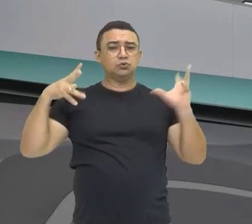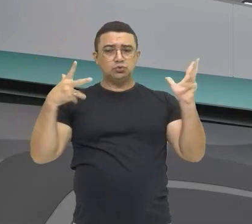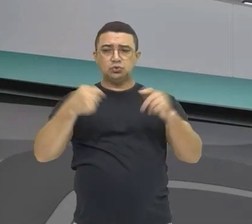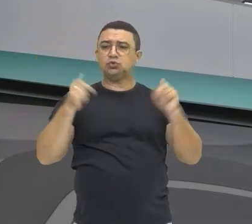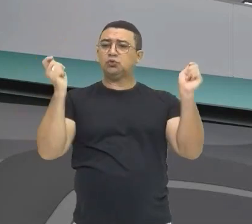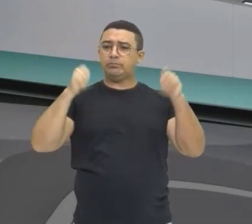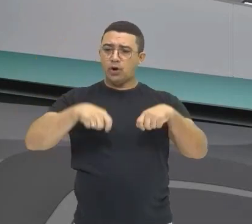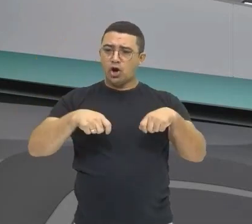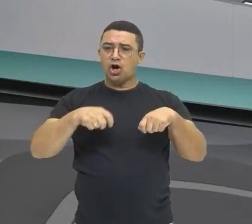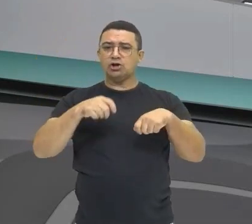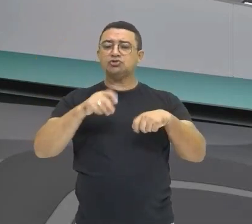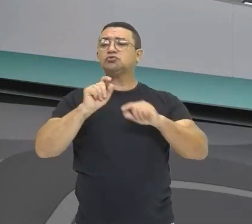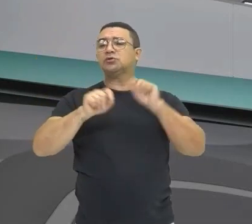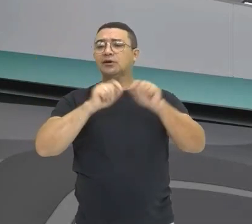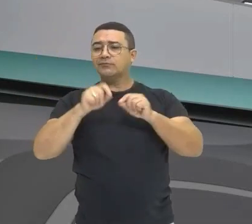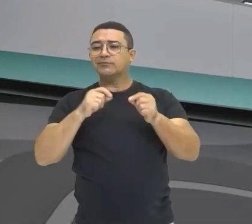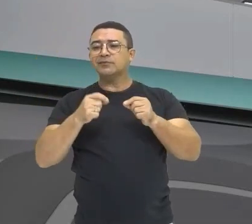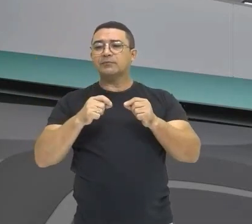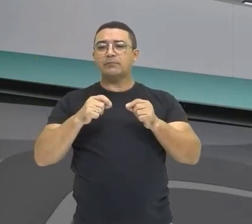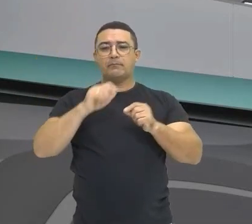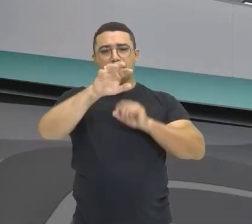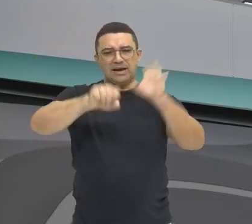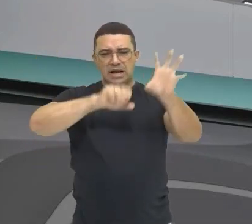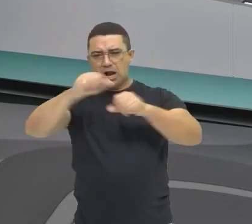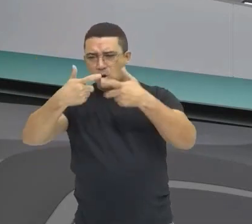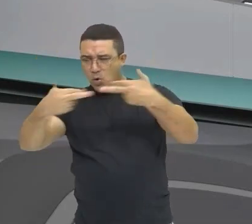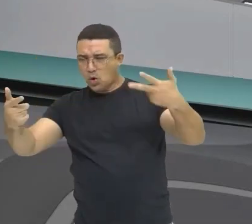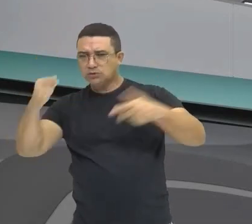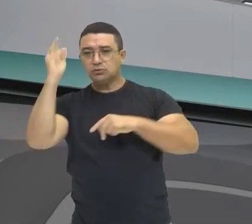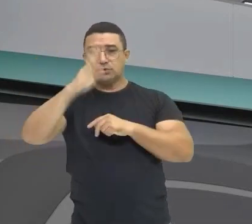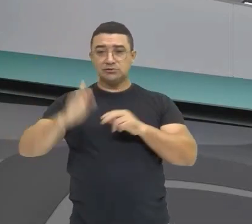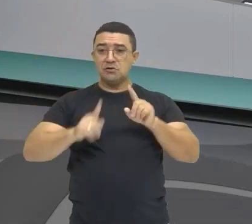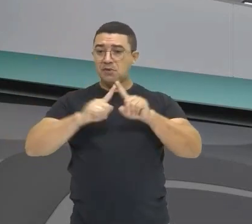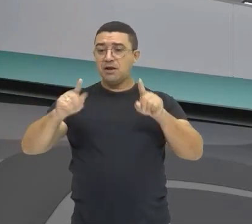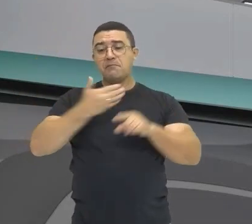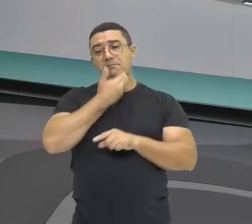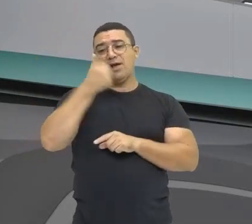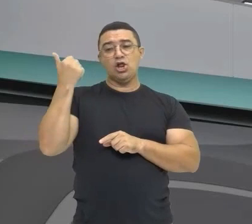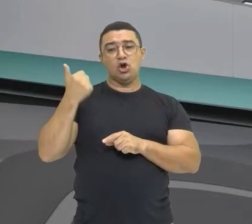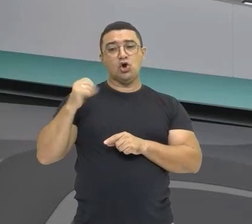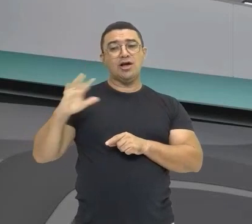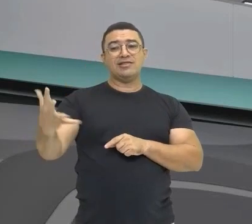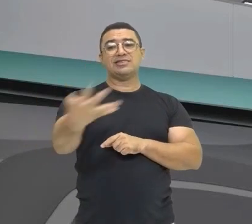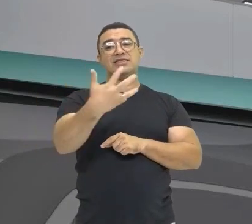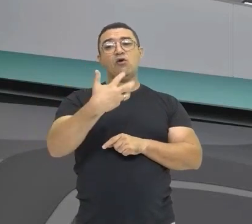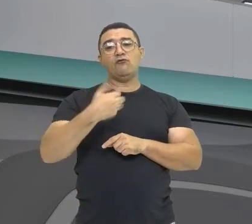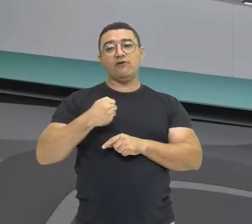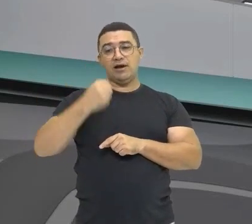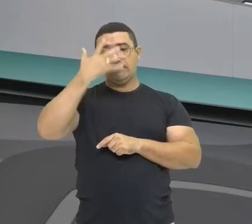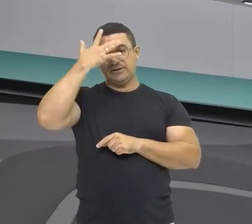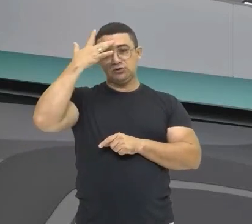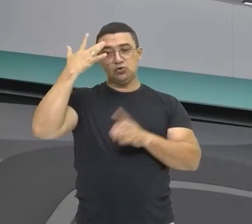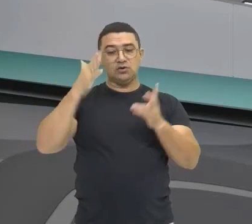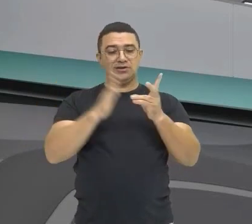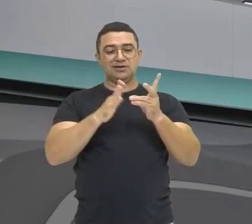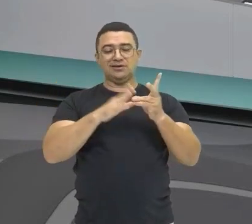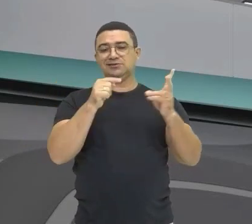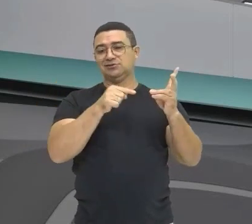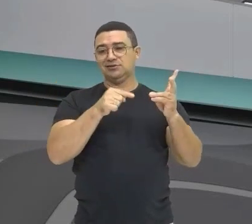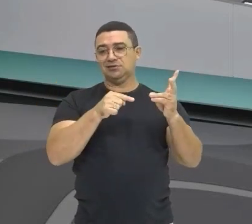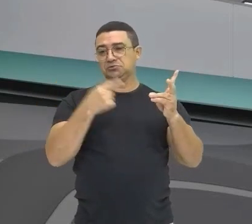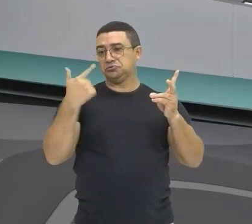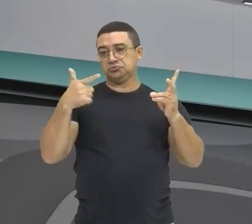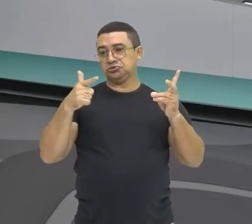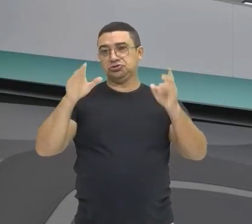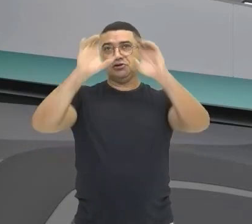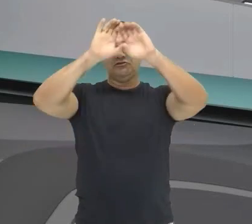tirar da nova terra, o melhor dele é salvar essa gente, né? Considerava as pessoas perdidas, gente perdida, achava que